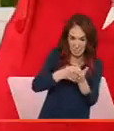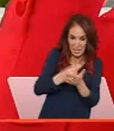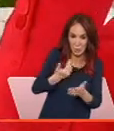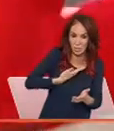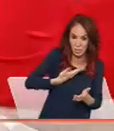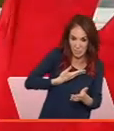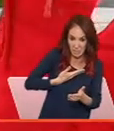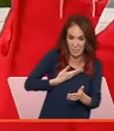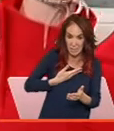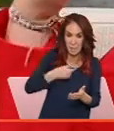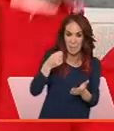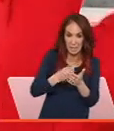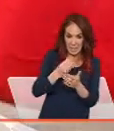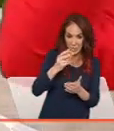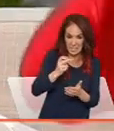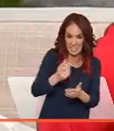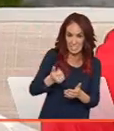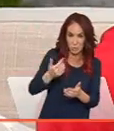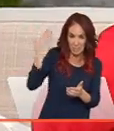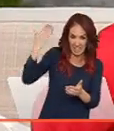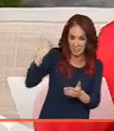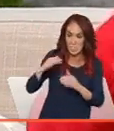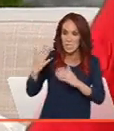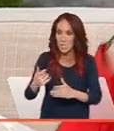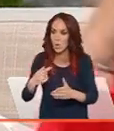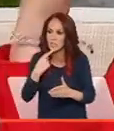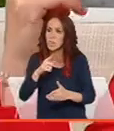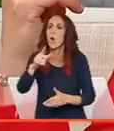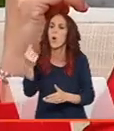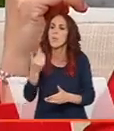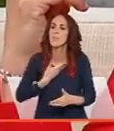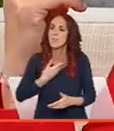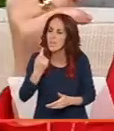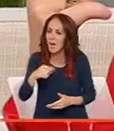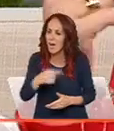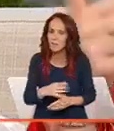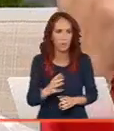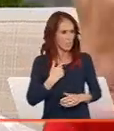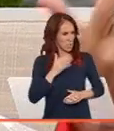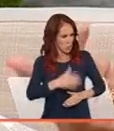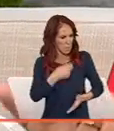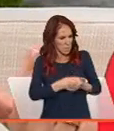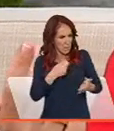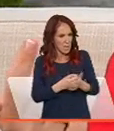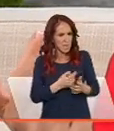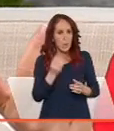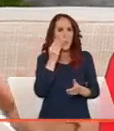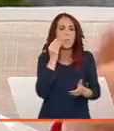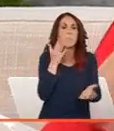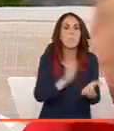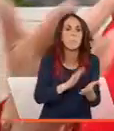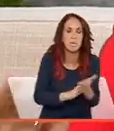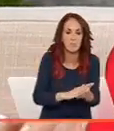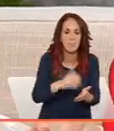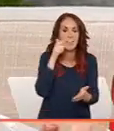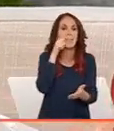que pagaram 10 anos antes e lhes vêm agora chatear com uma dívida que elas pagaram. E como é que se faz a prova disto? E